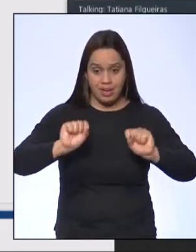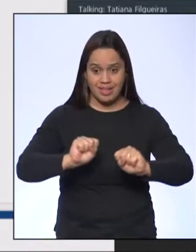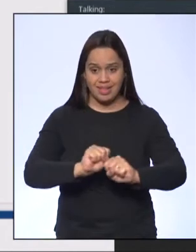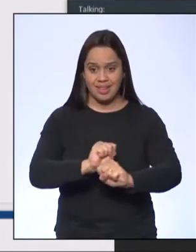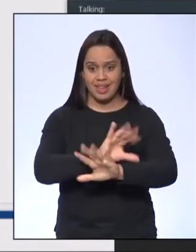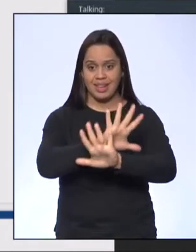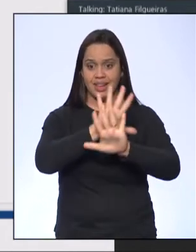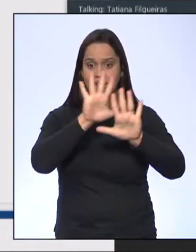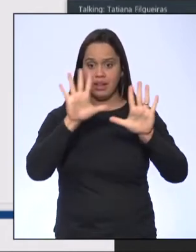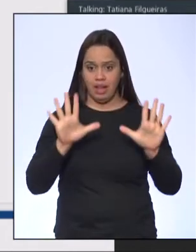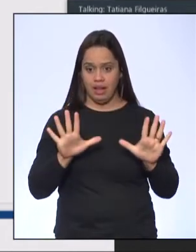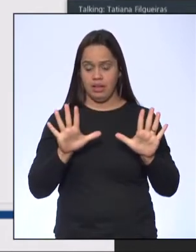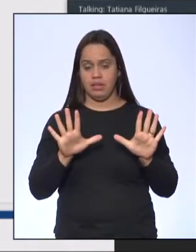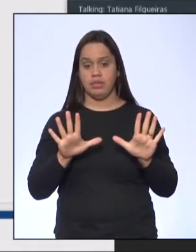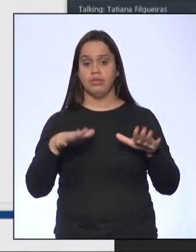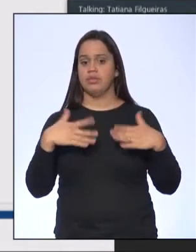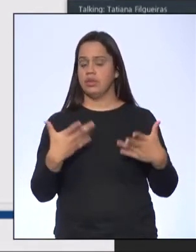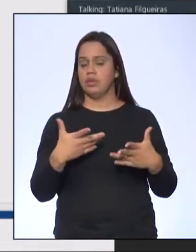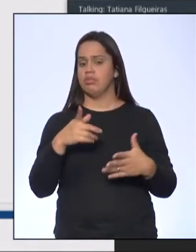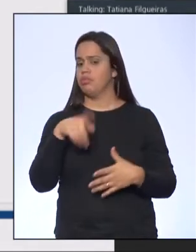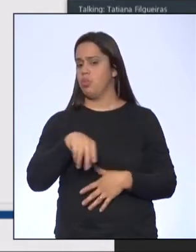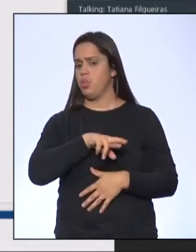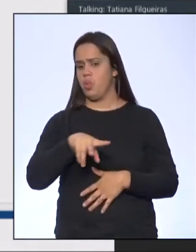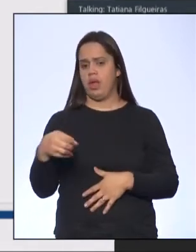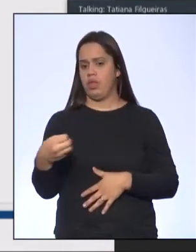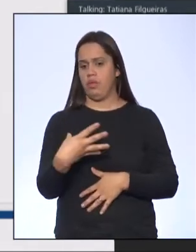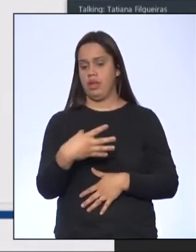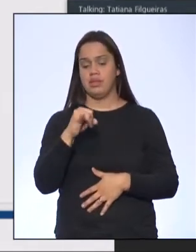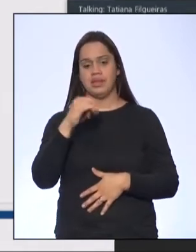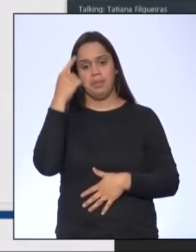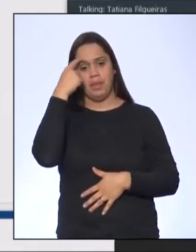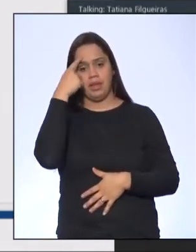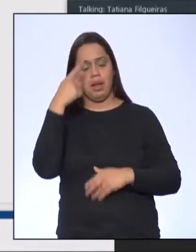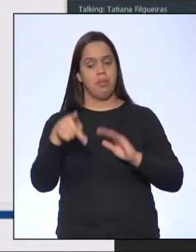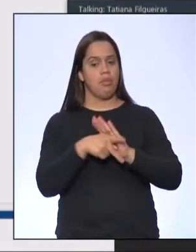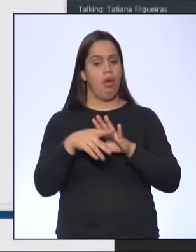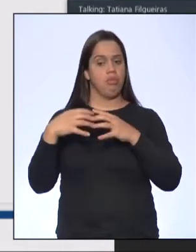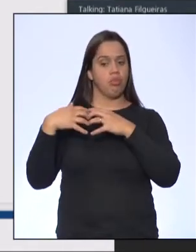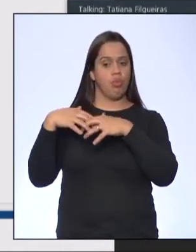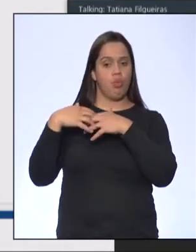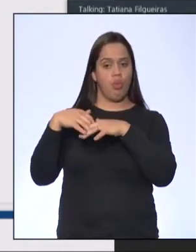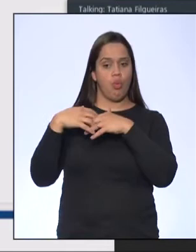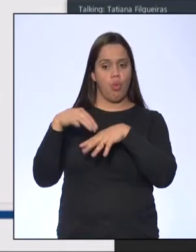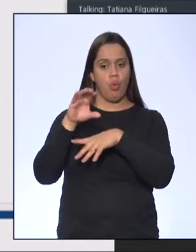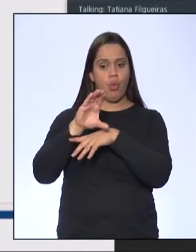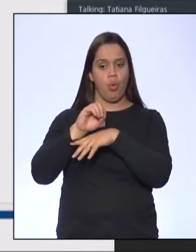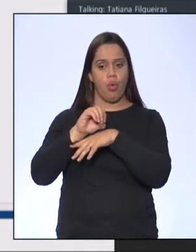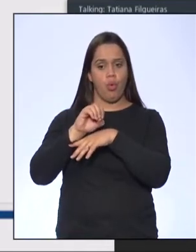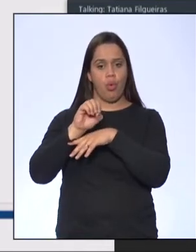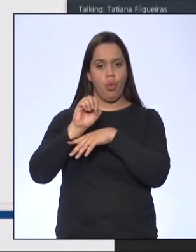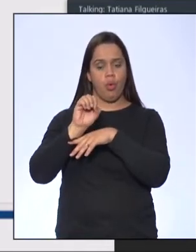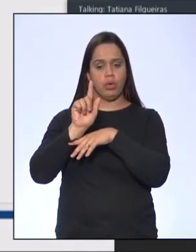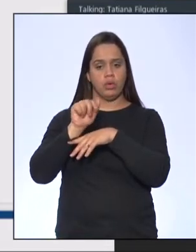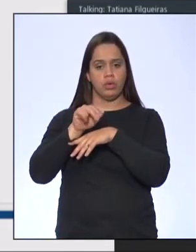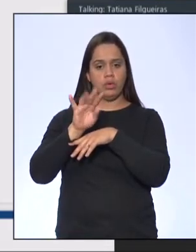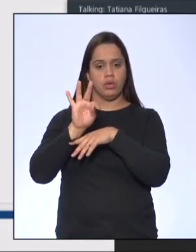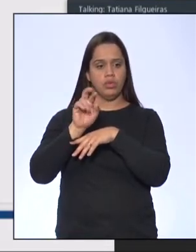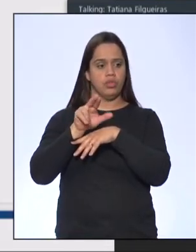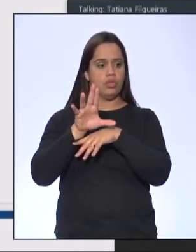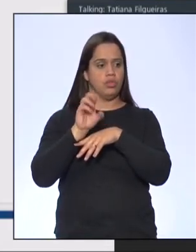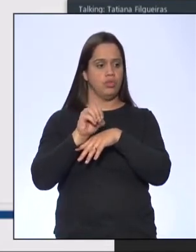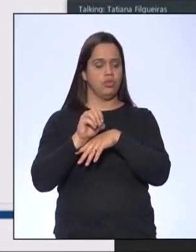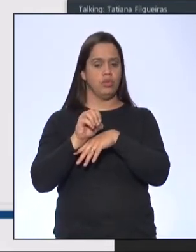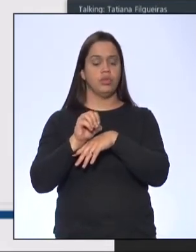né? Isso não é novidade se a gente pensar na questão do cognitivo, né? Das áreas disciplinares. Você